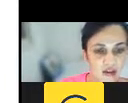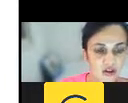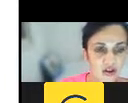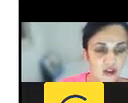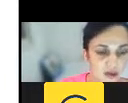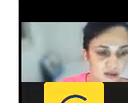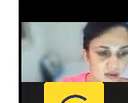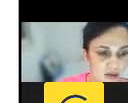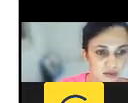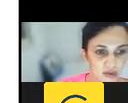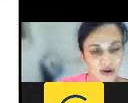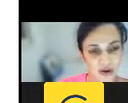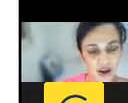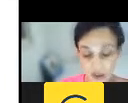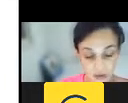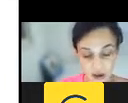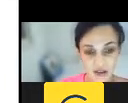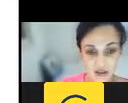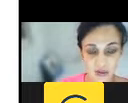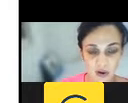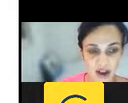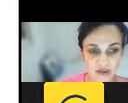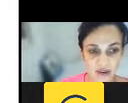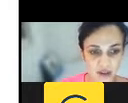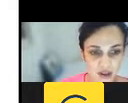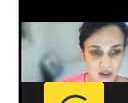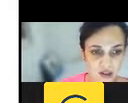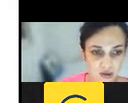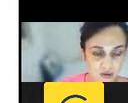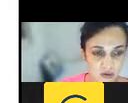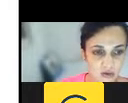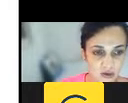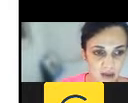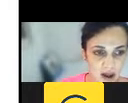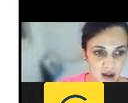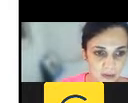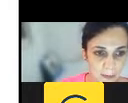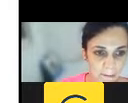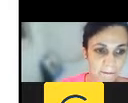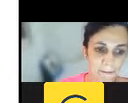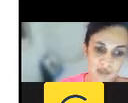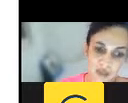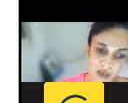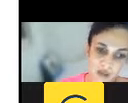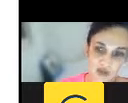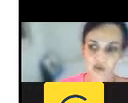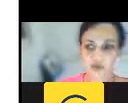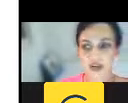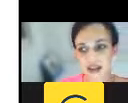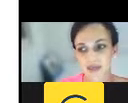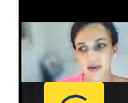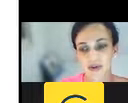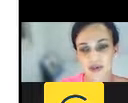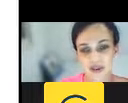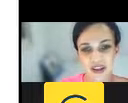Aqui a gente tem o embasamento, as referências bibliográficas, né, que estão no trabalho. E é isso.